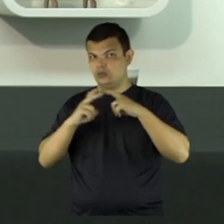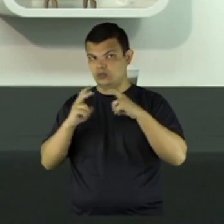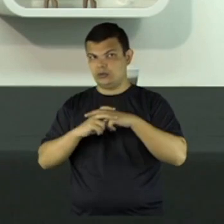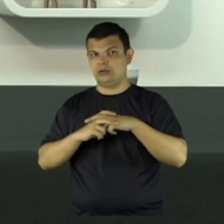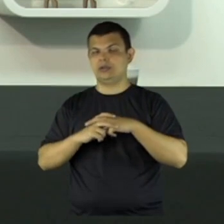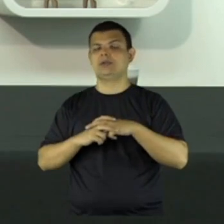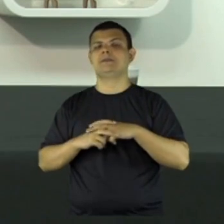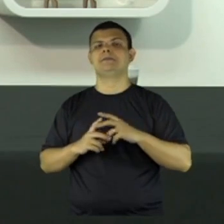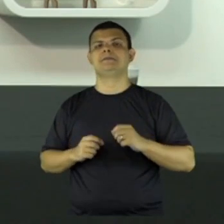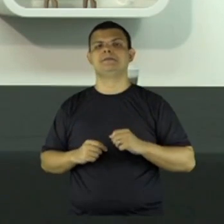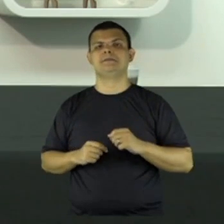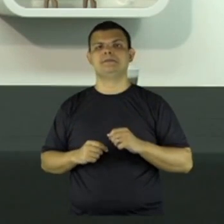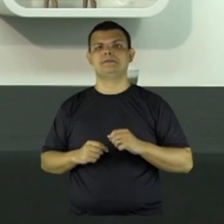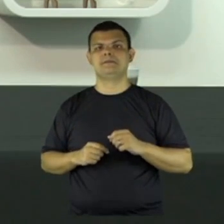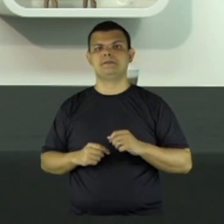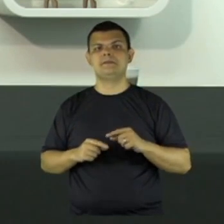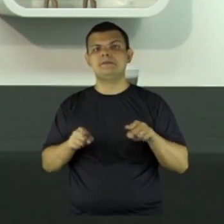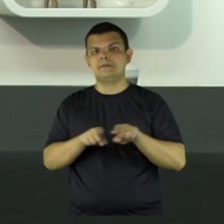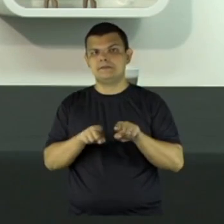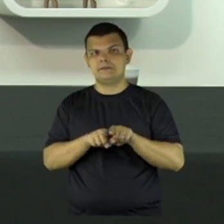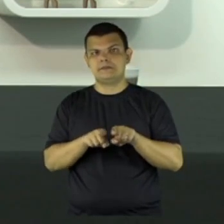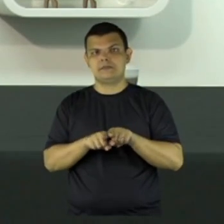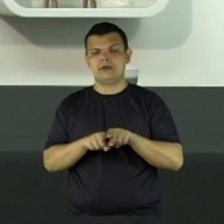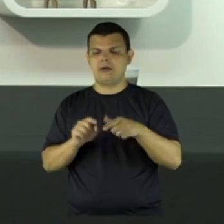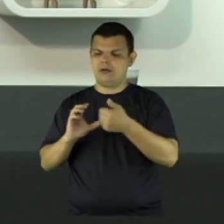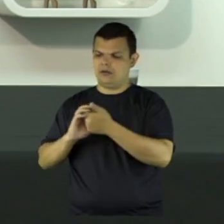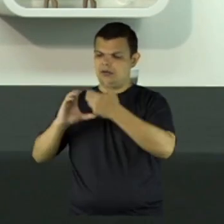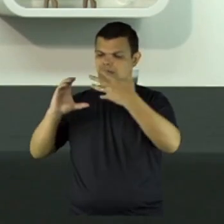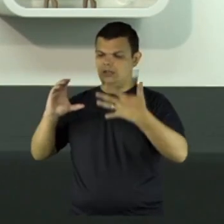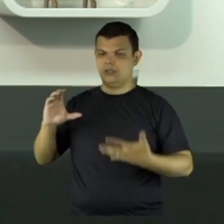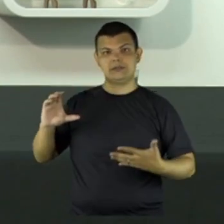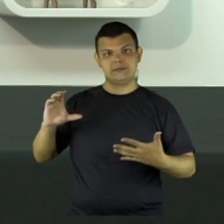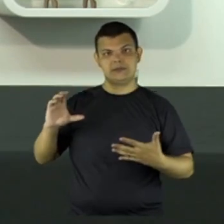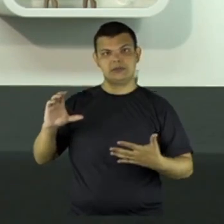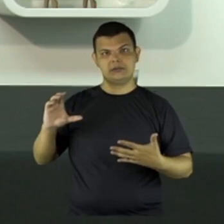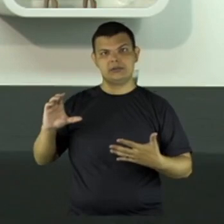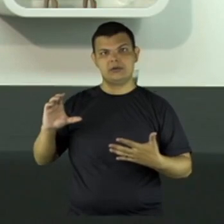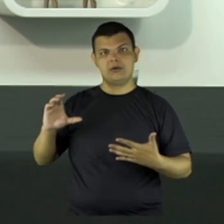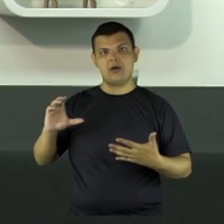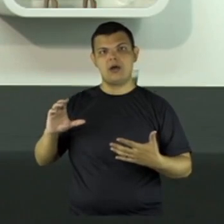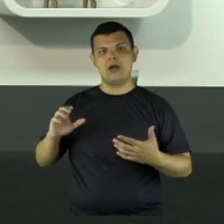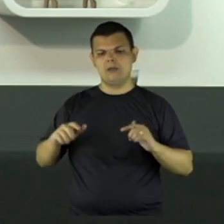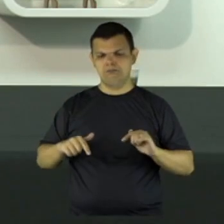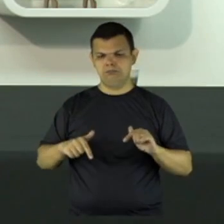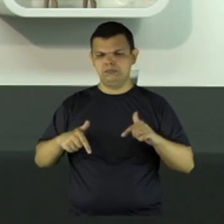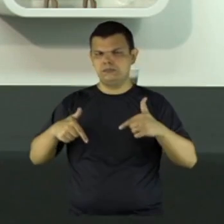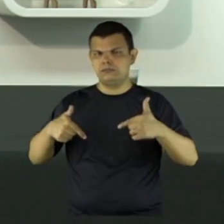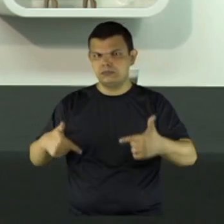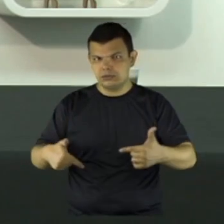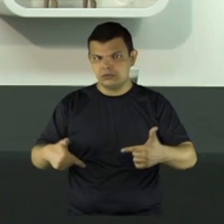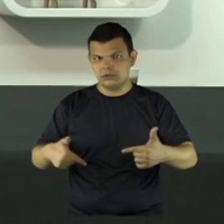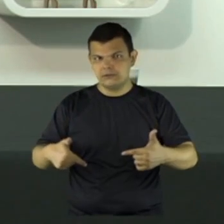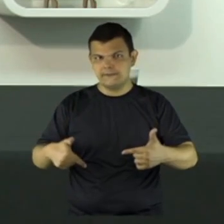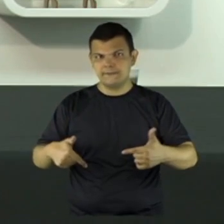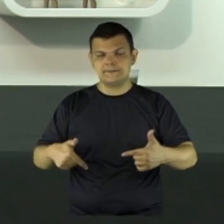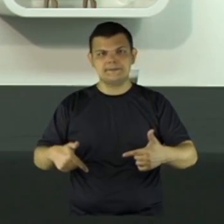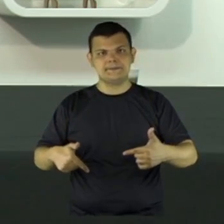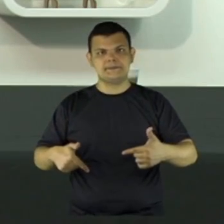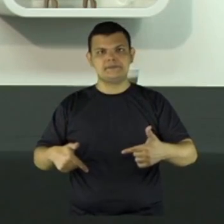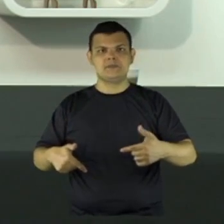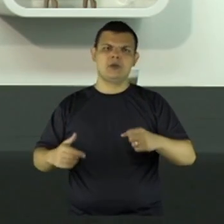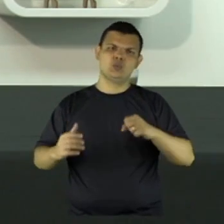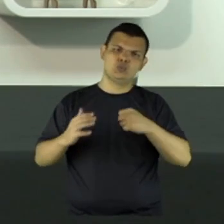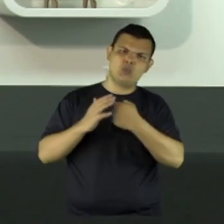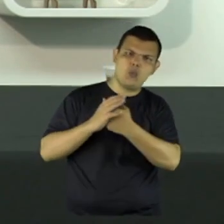seu contato, e a classificação quanto às suas ações. Então, se você vai